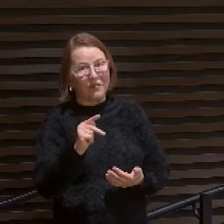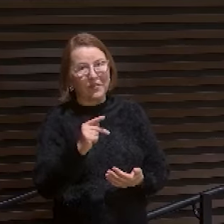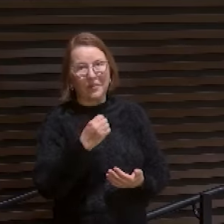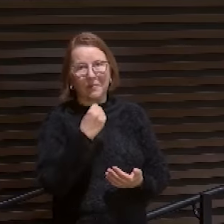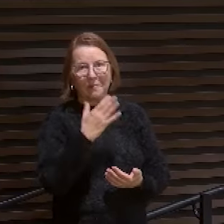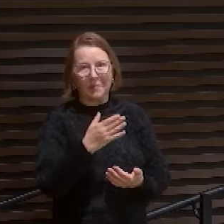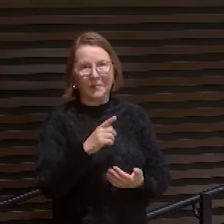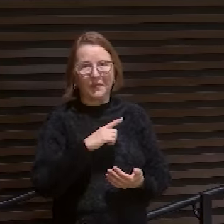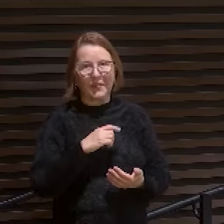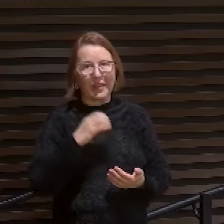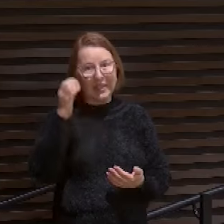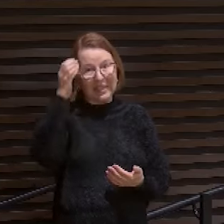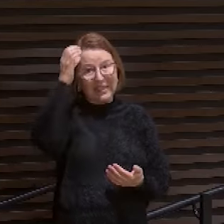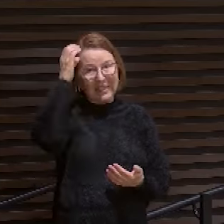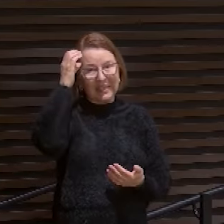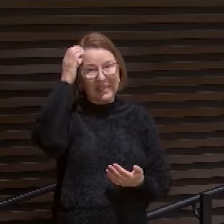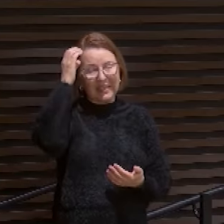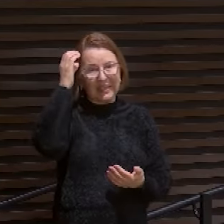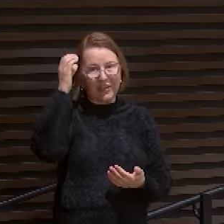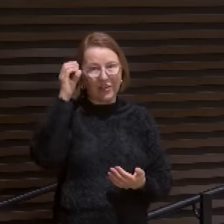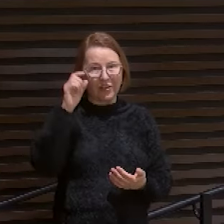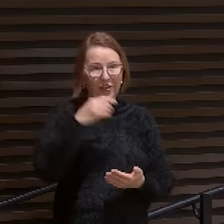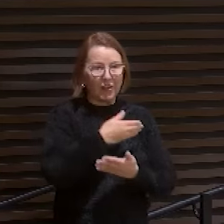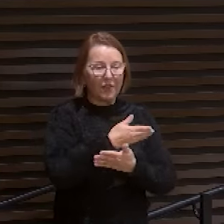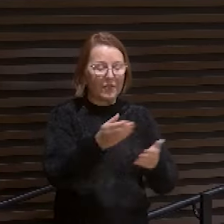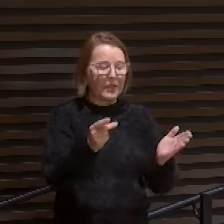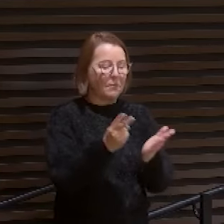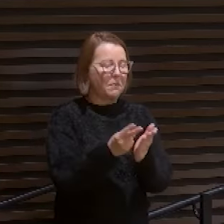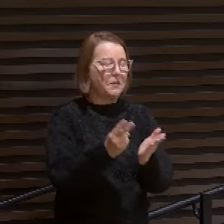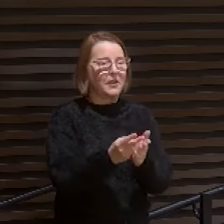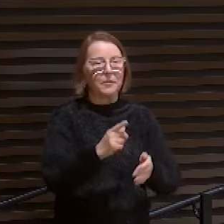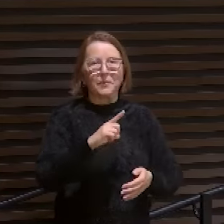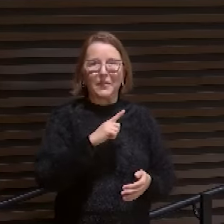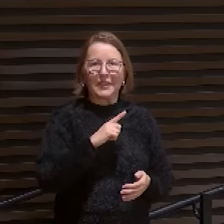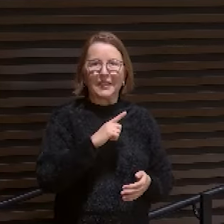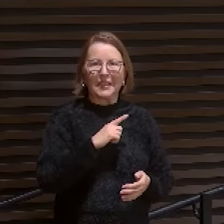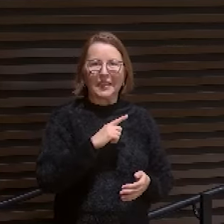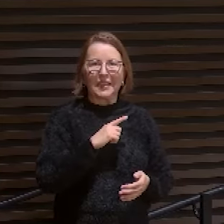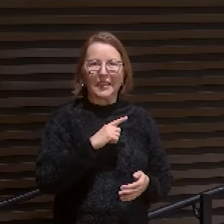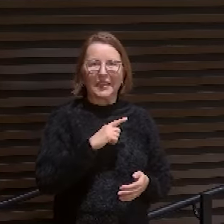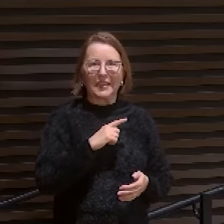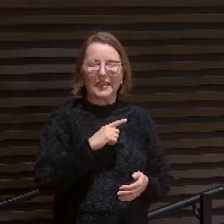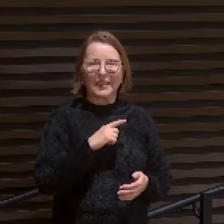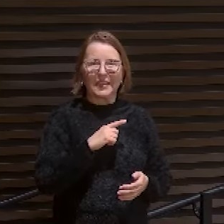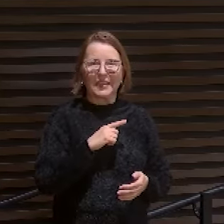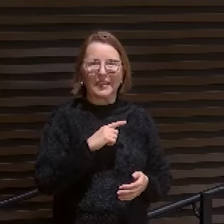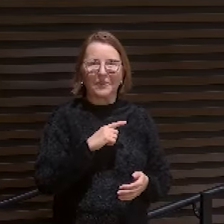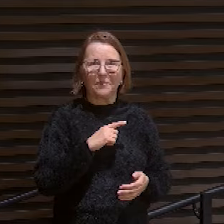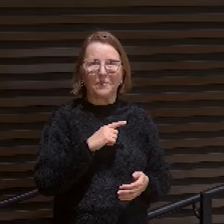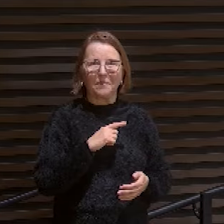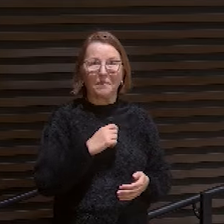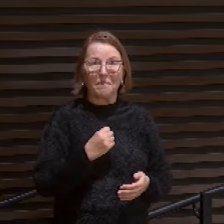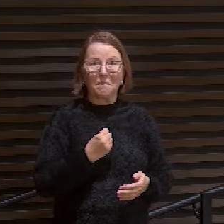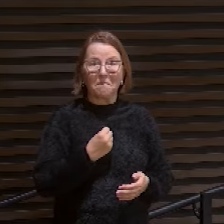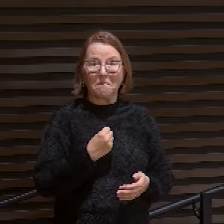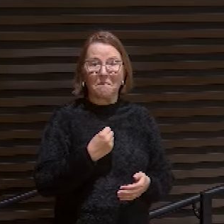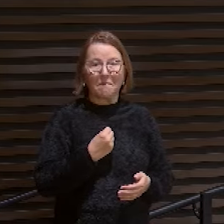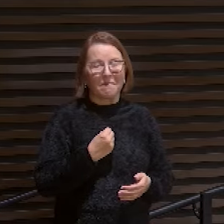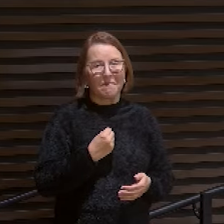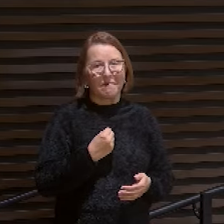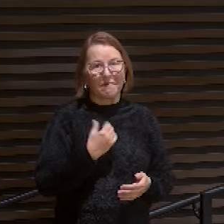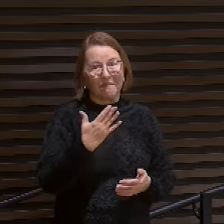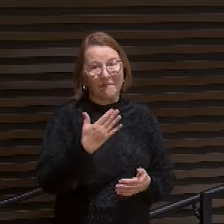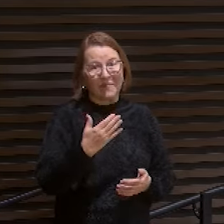de possuirdes vós mesmos o quê? Patrimônio superior e durável.